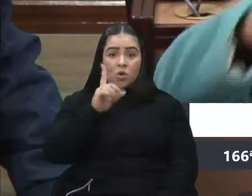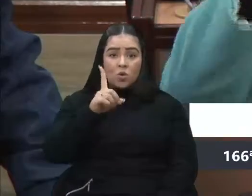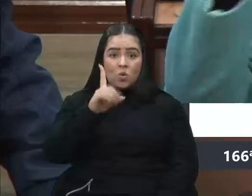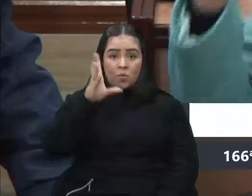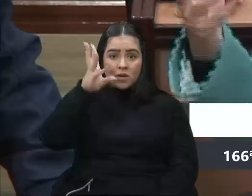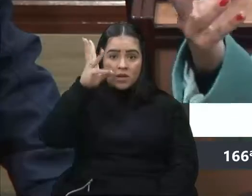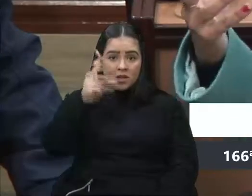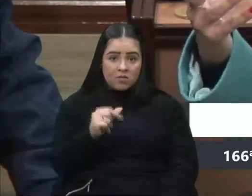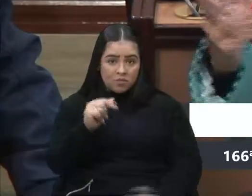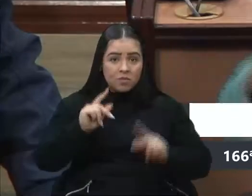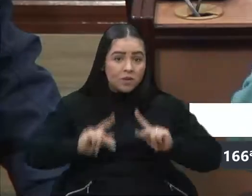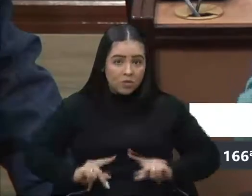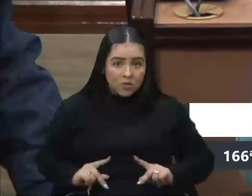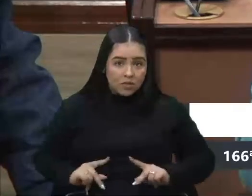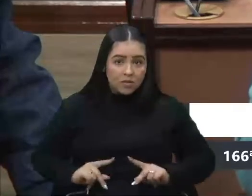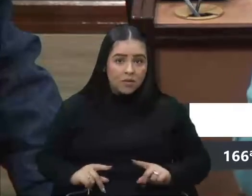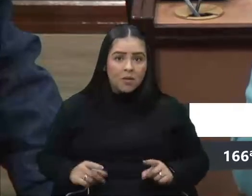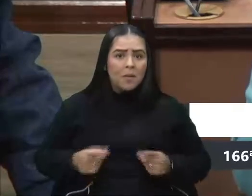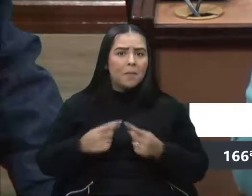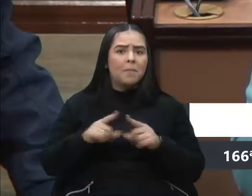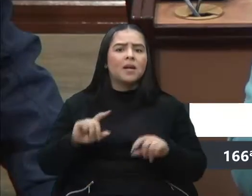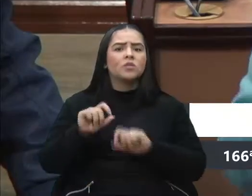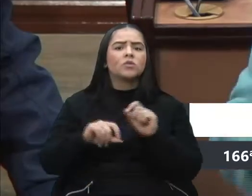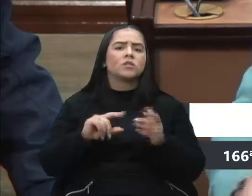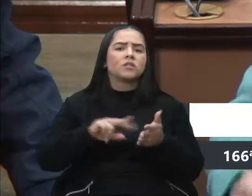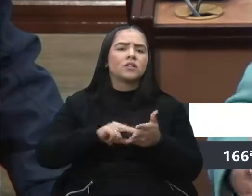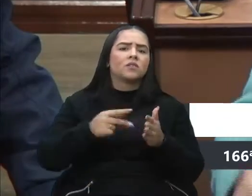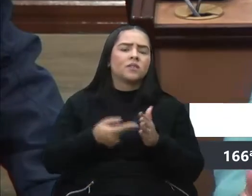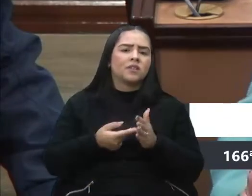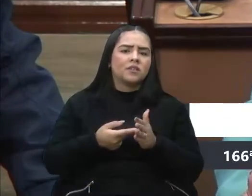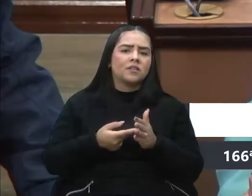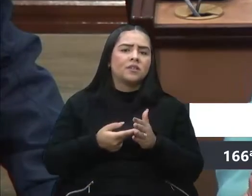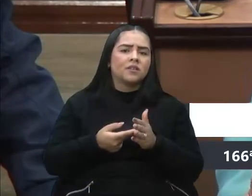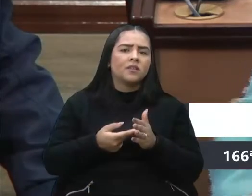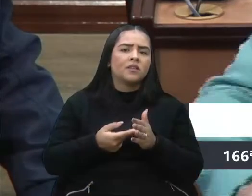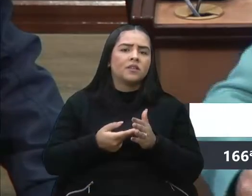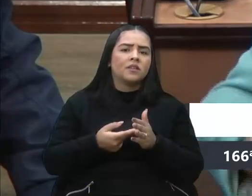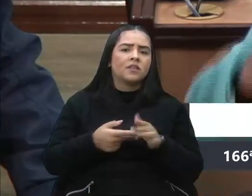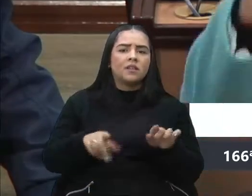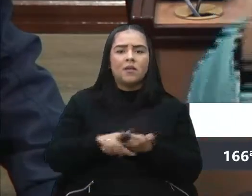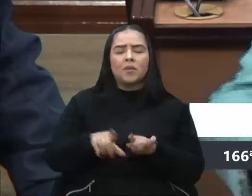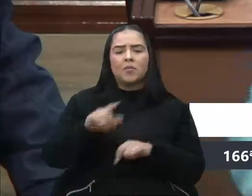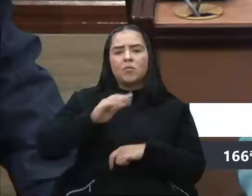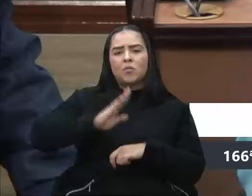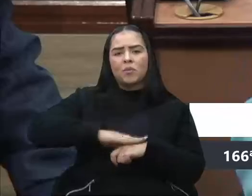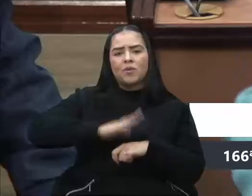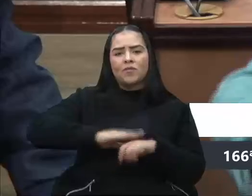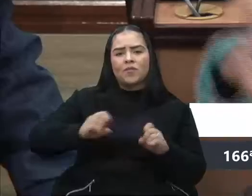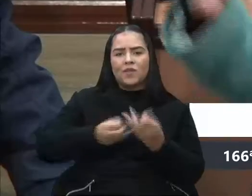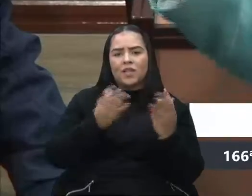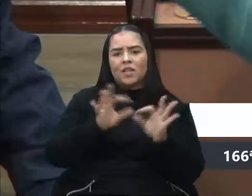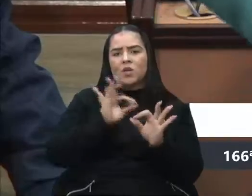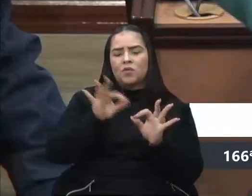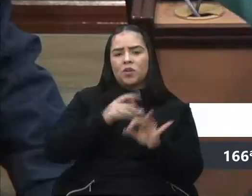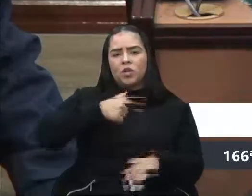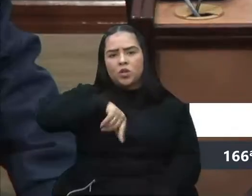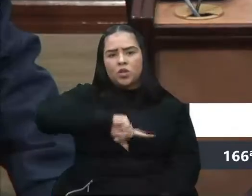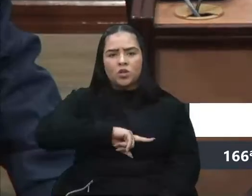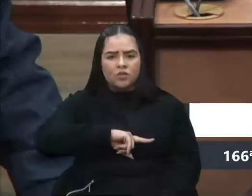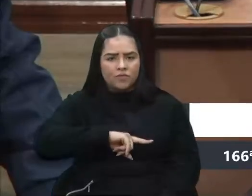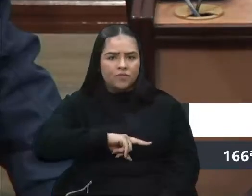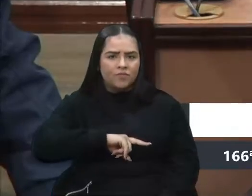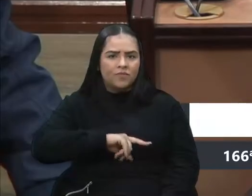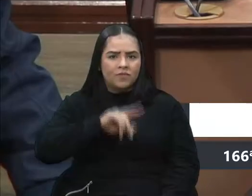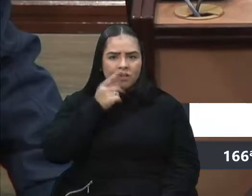que é lindo esse 1 milhão. Mas o que isso significa? Ou também, em algum momento de Festa da Uva, a gente terminou a festa e trouxe,